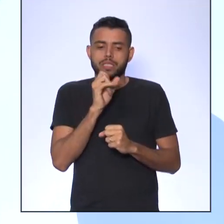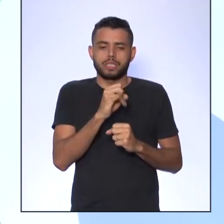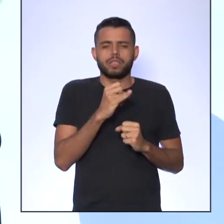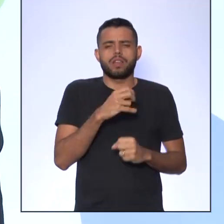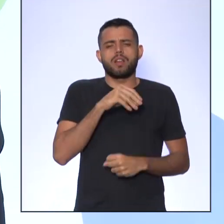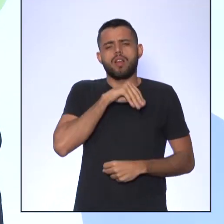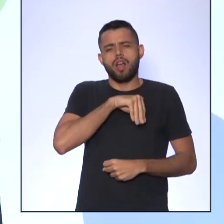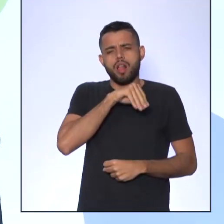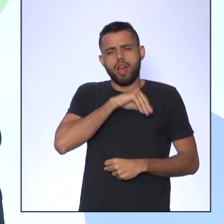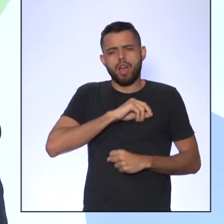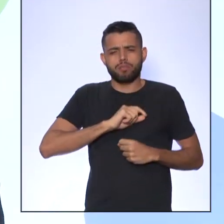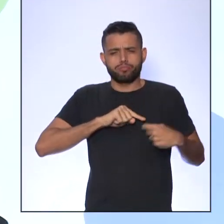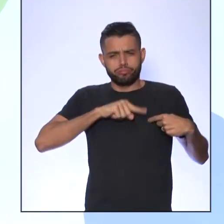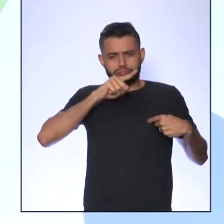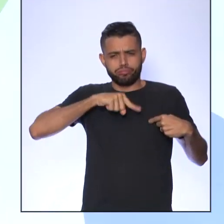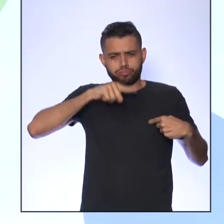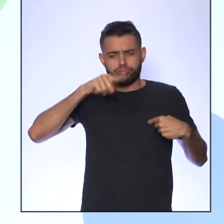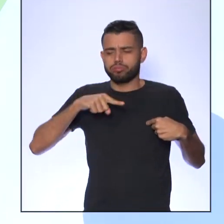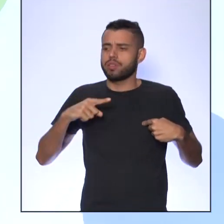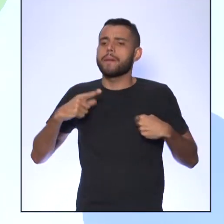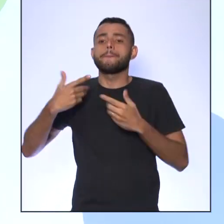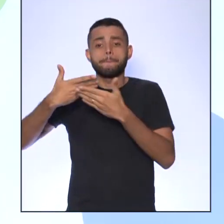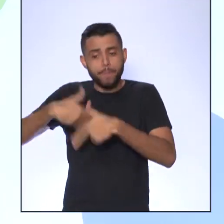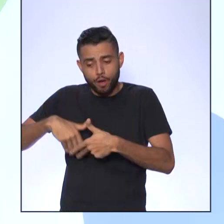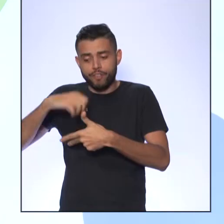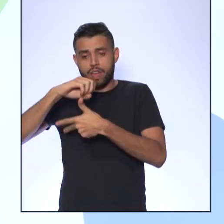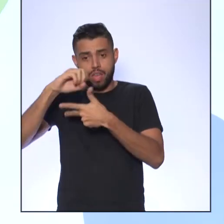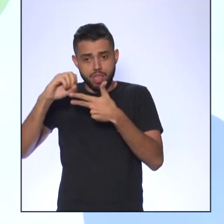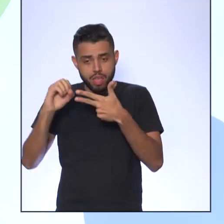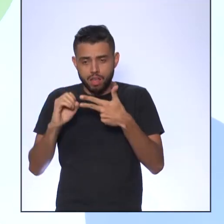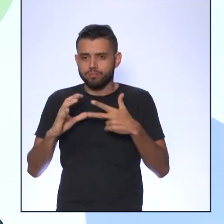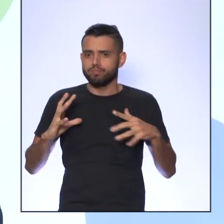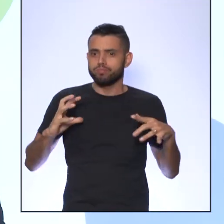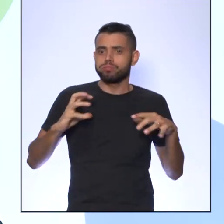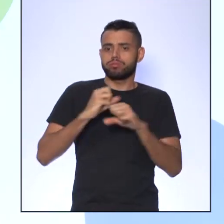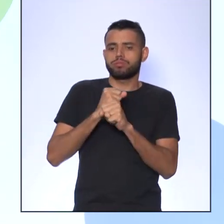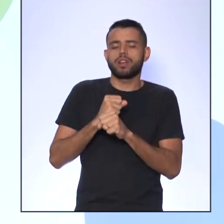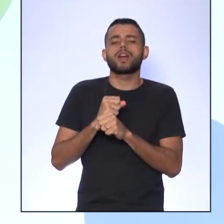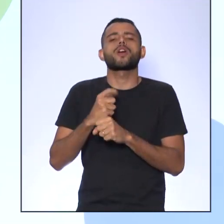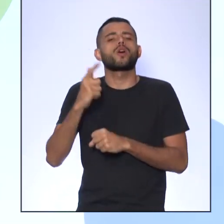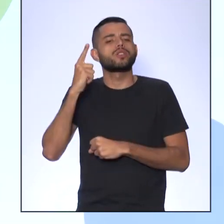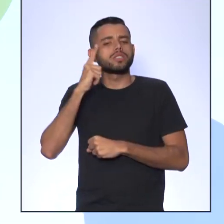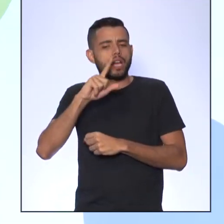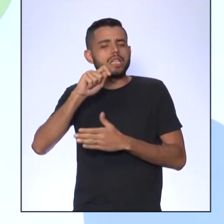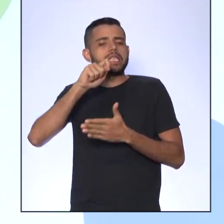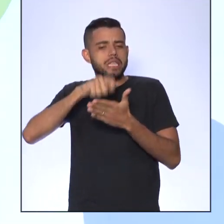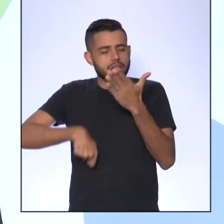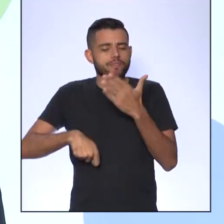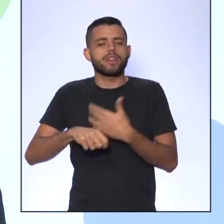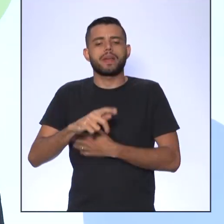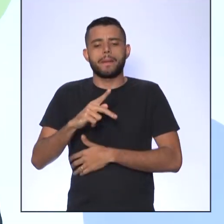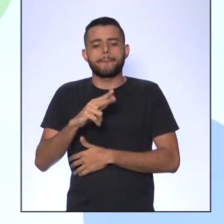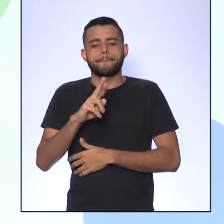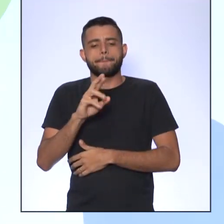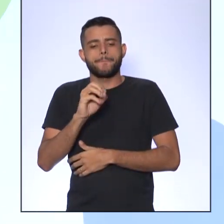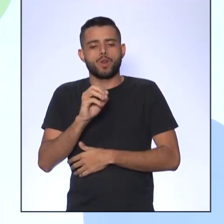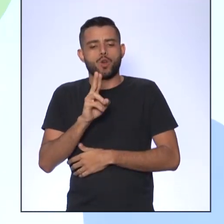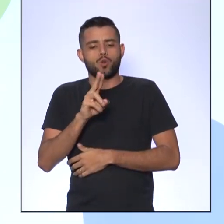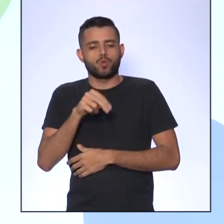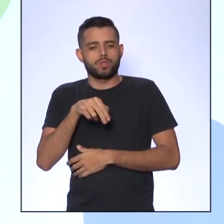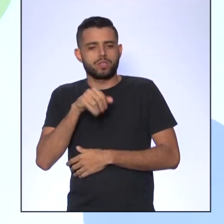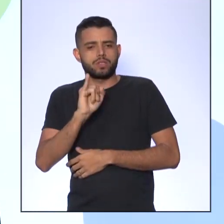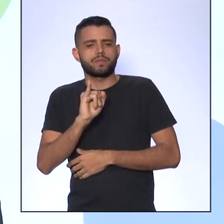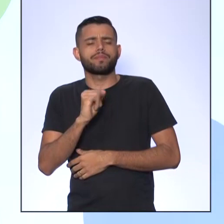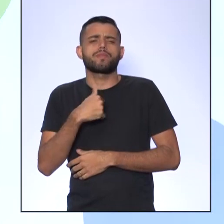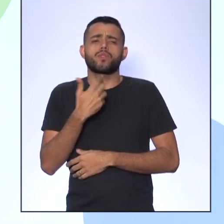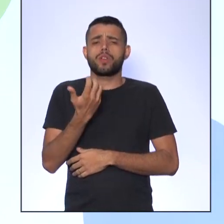bolsa e a nota do Enem, isso juntos, você pode ir lá no ProUni se inscrever, que é depois também do Enem, para dizer, eu quero uma bolsa aqui